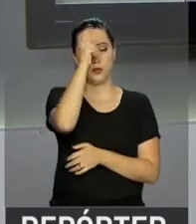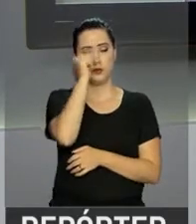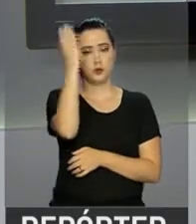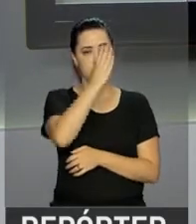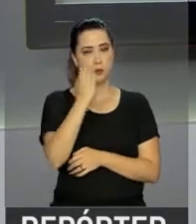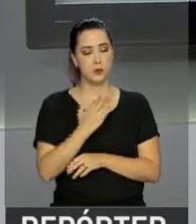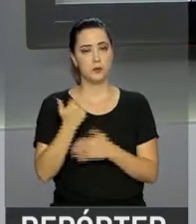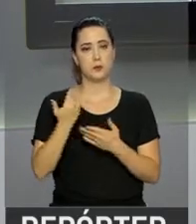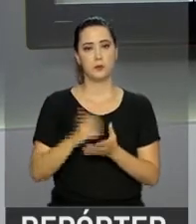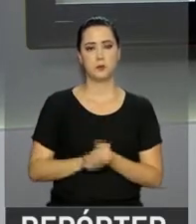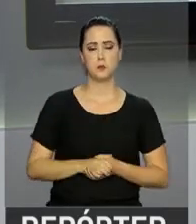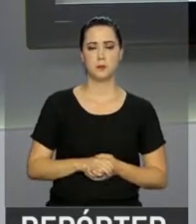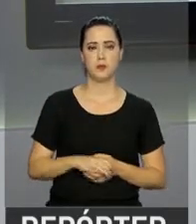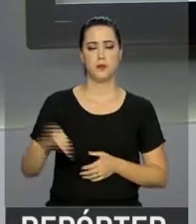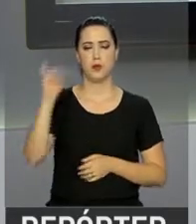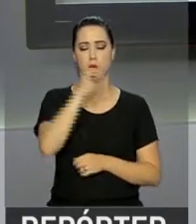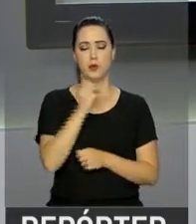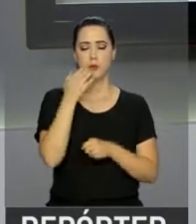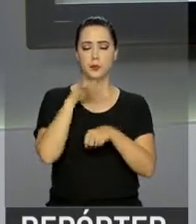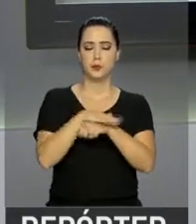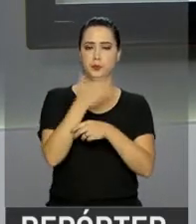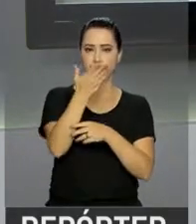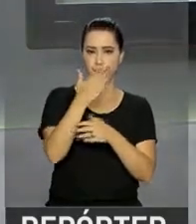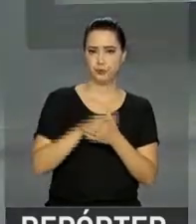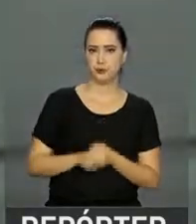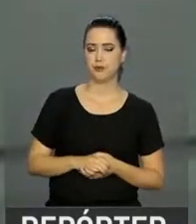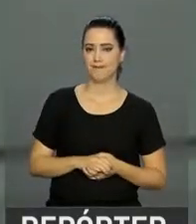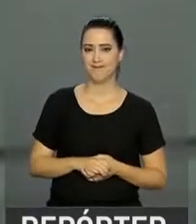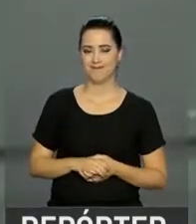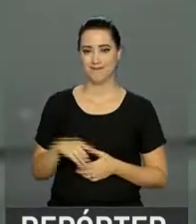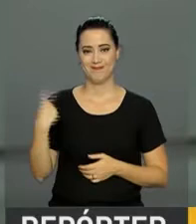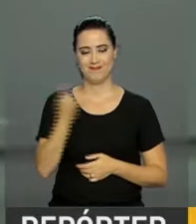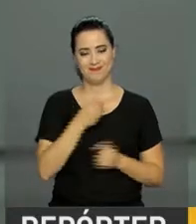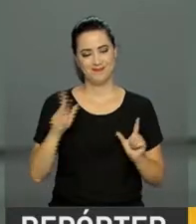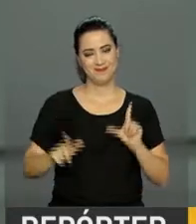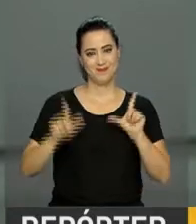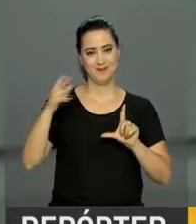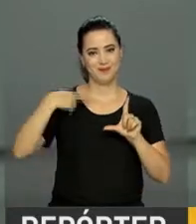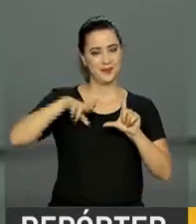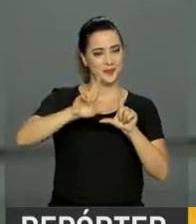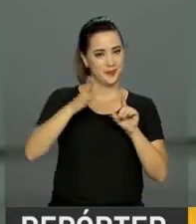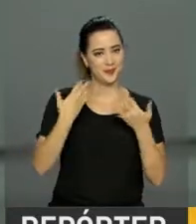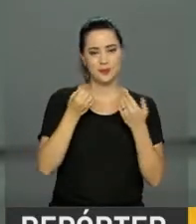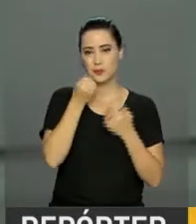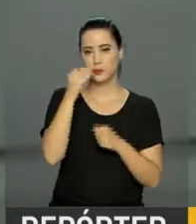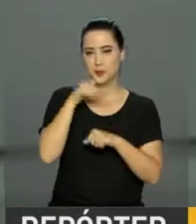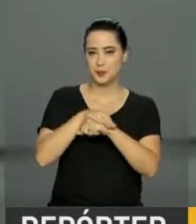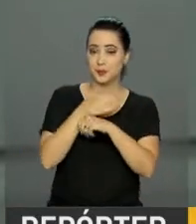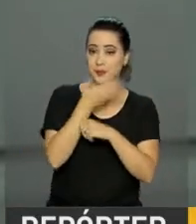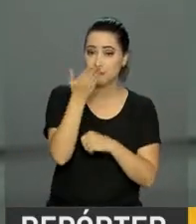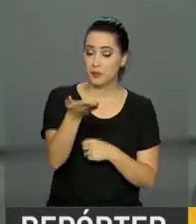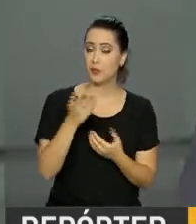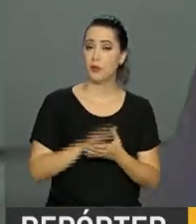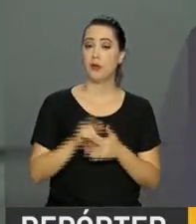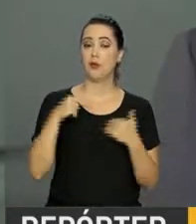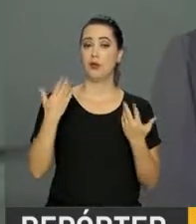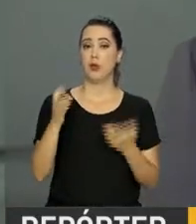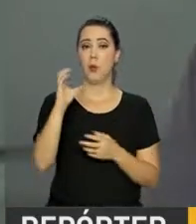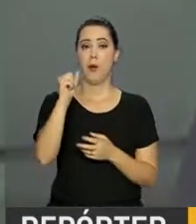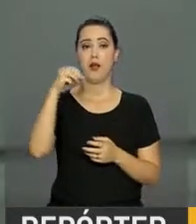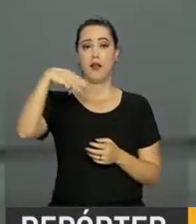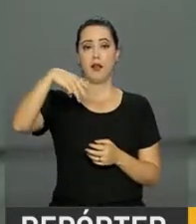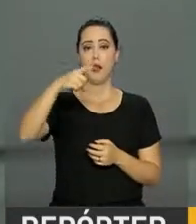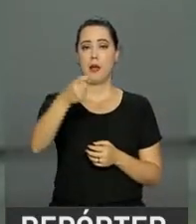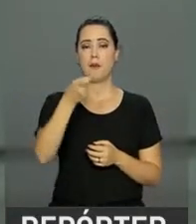paulo boa noite olá jamie boa noite boa noite a todos que nos assistem na tv nbr olha jaime é isso mesmo e que